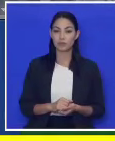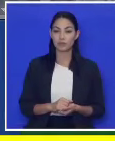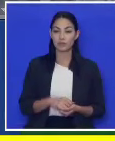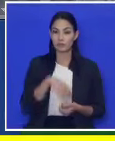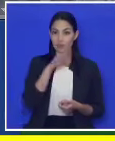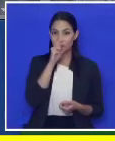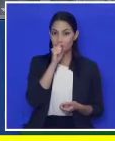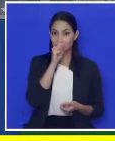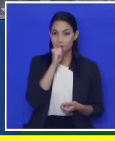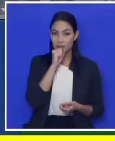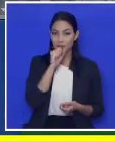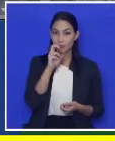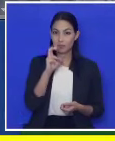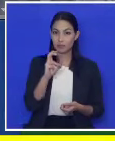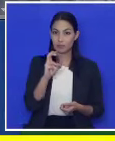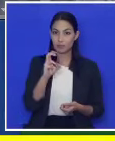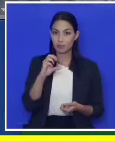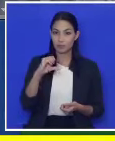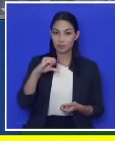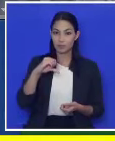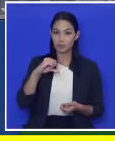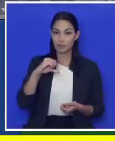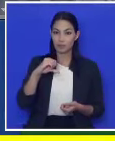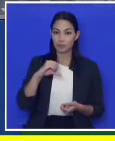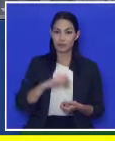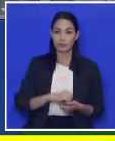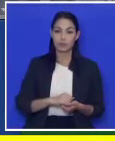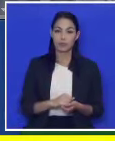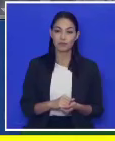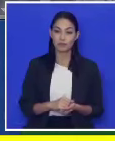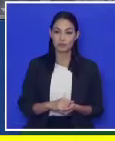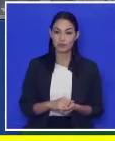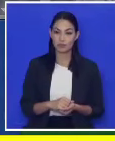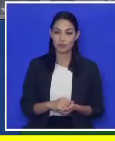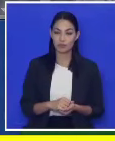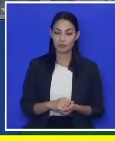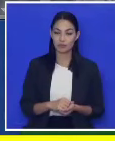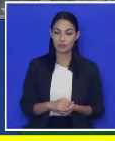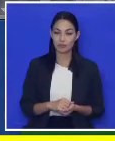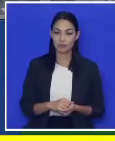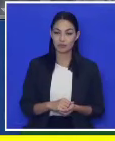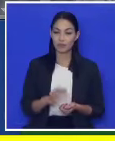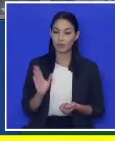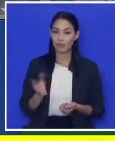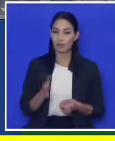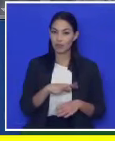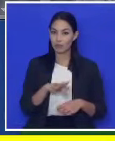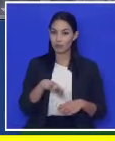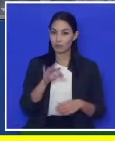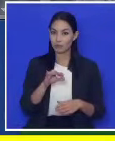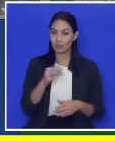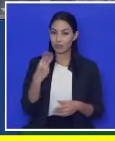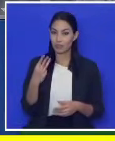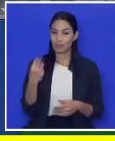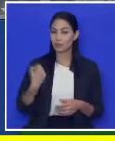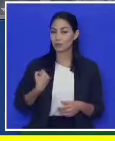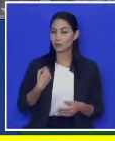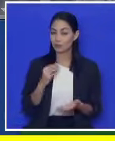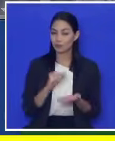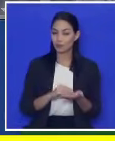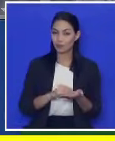Bola laranja, número 59. Laranja, 59. Foram sorteados três números, faltam